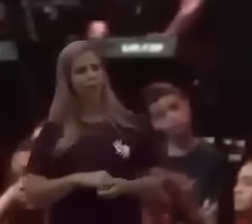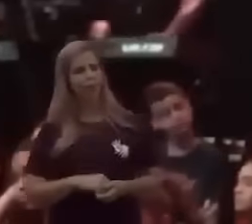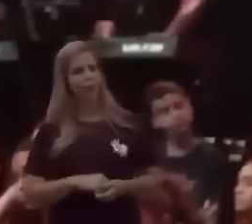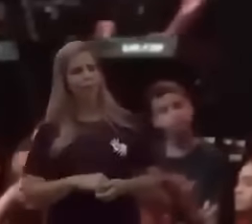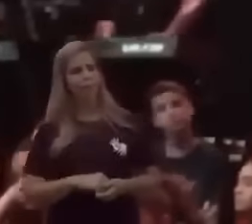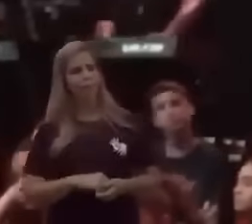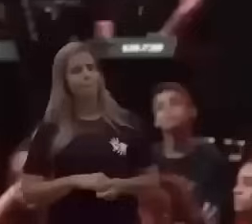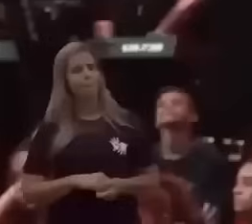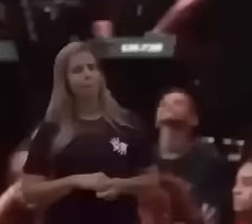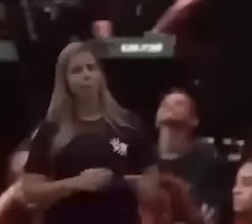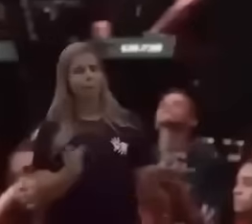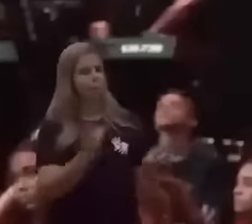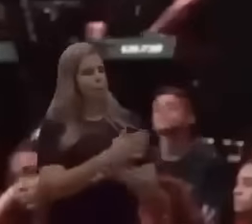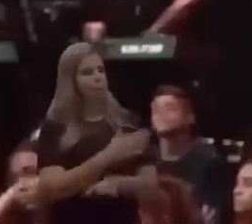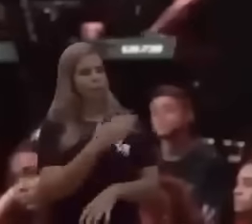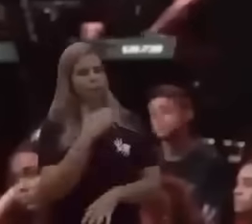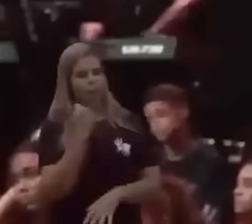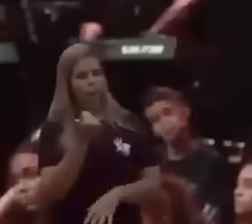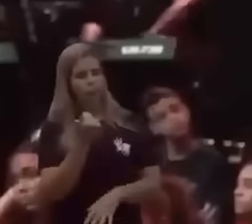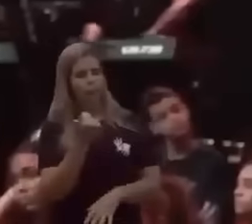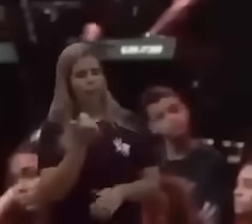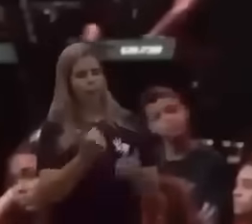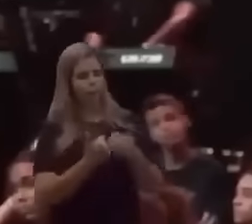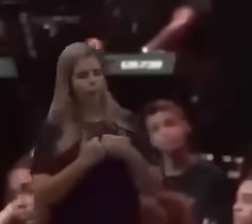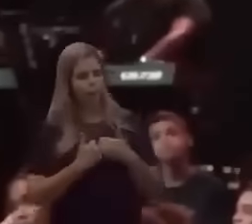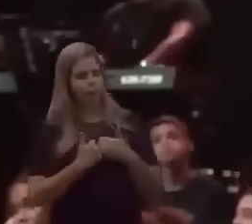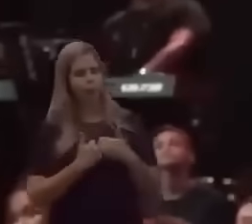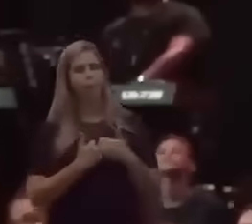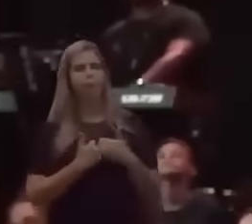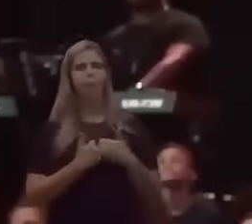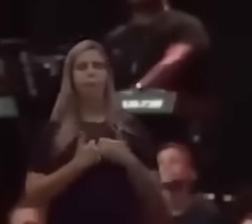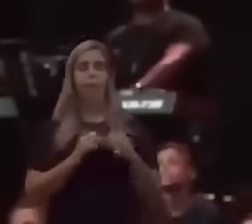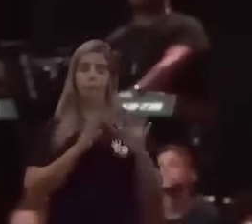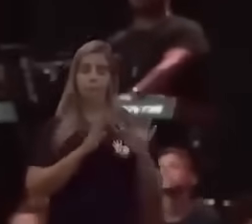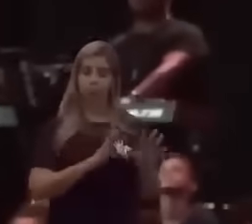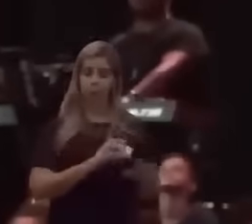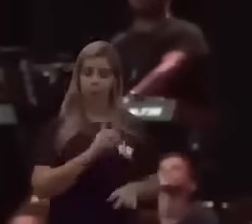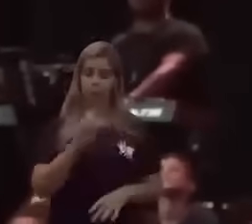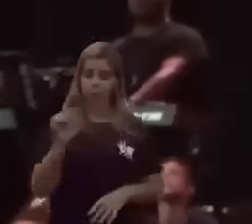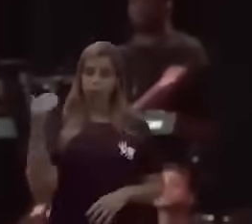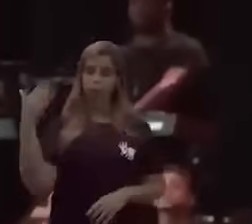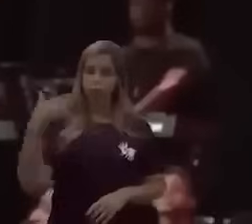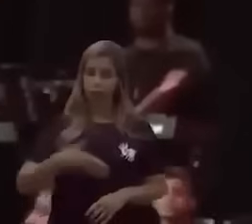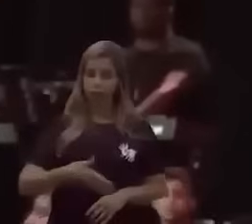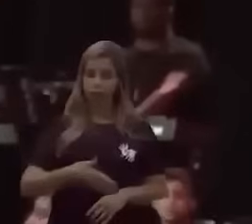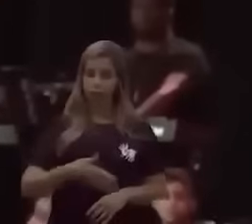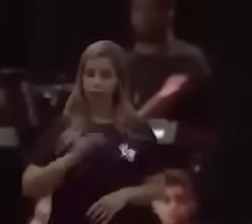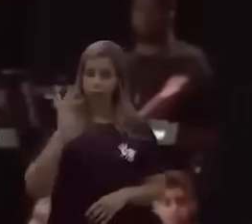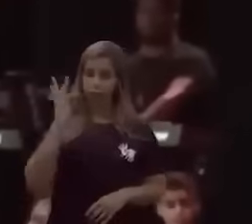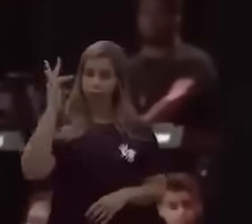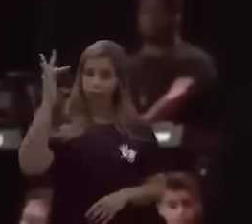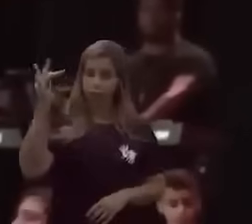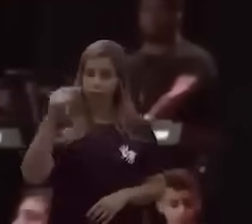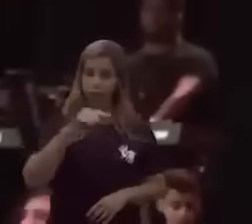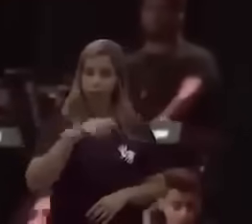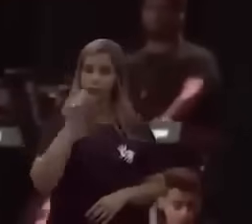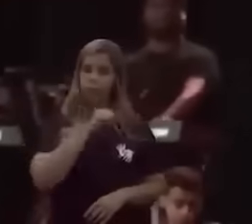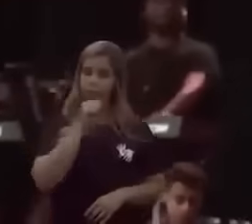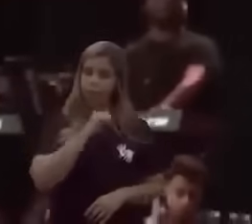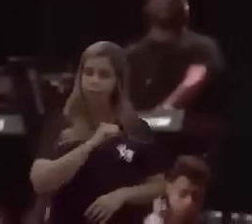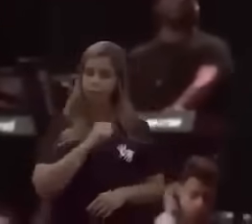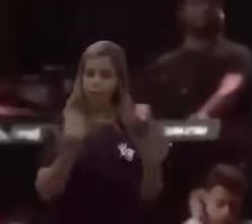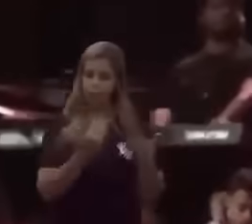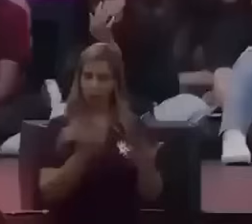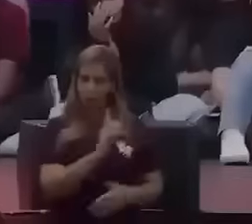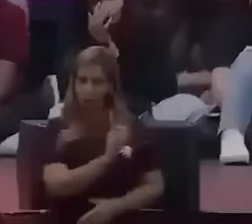por mim? Pois é, Pedro, esse dia vai chegar. Não é agora não. é quando você ficar velho.